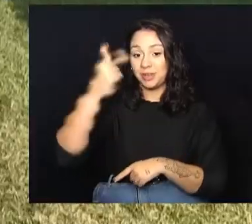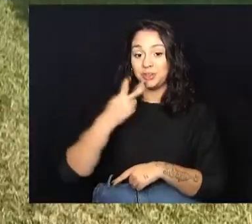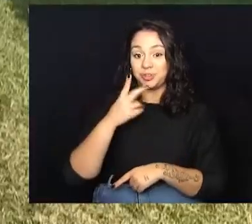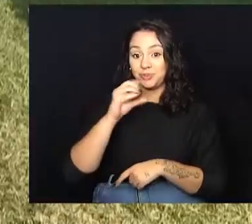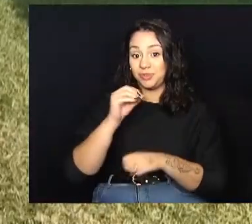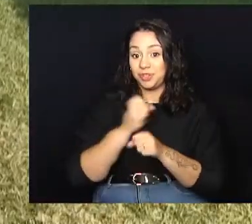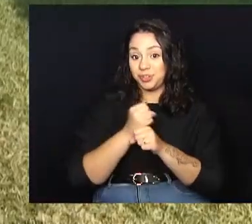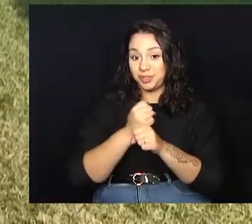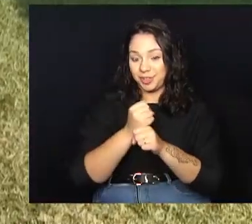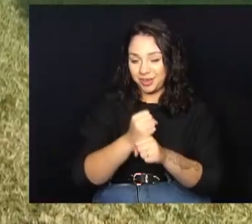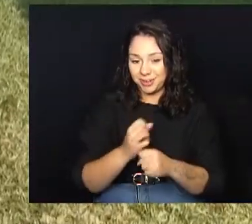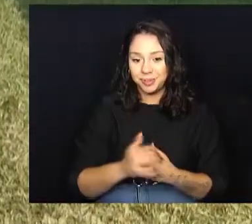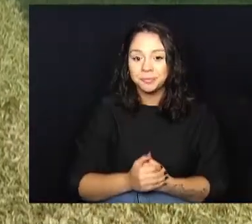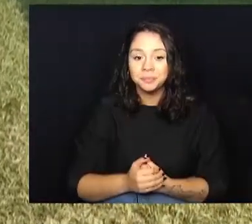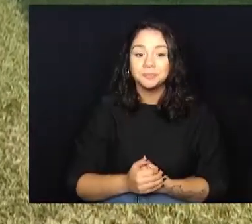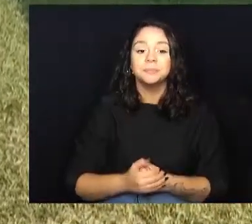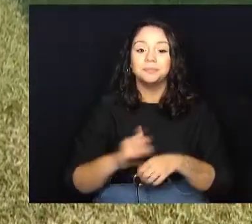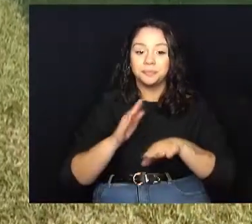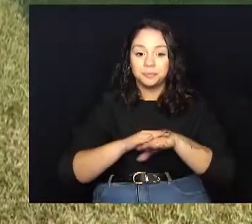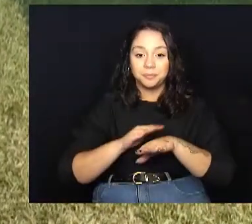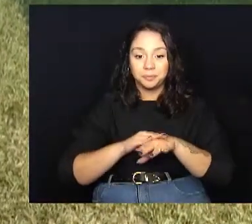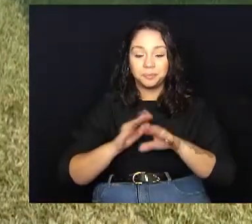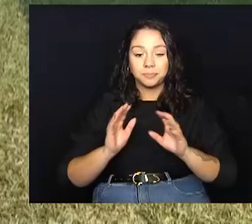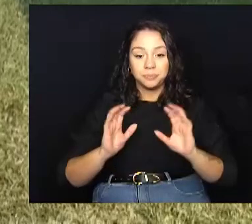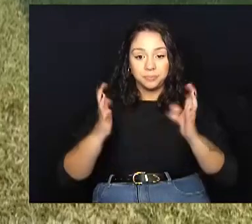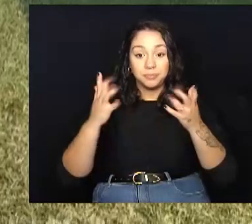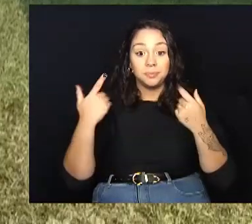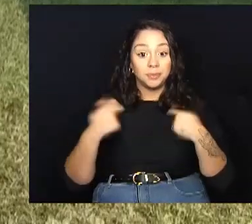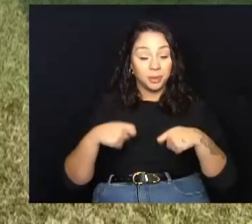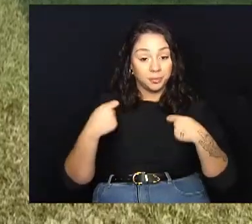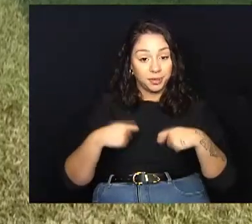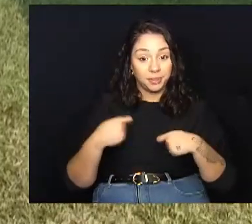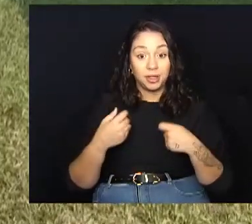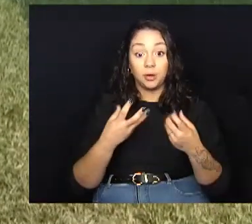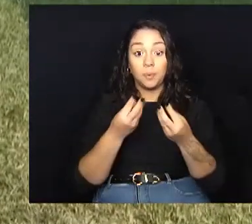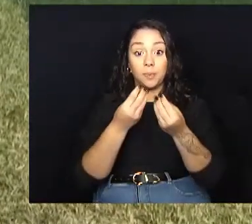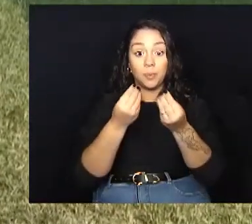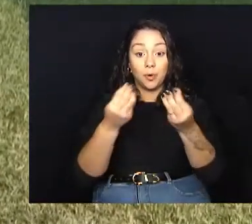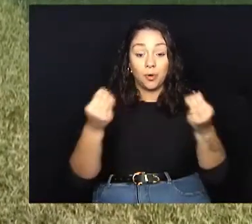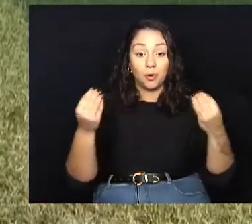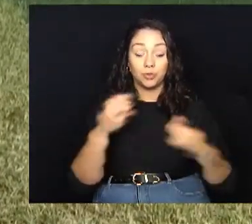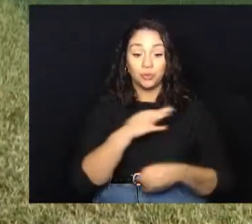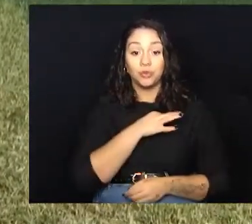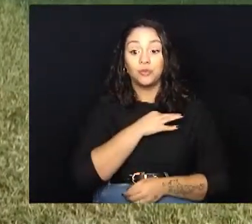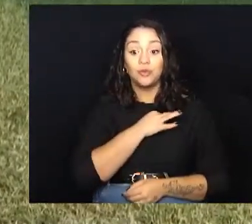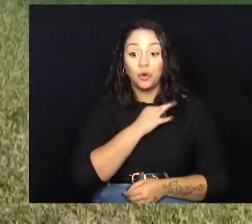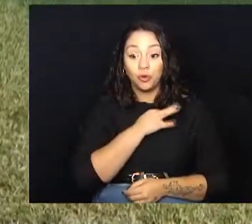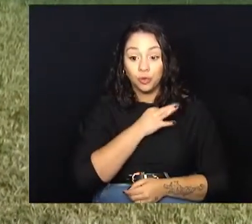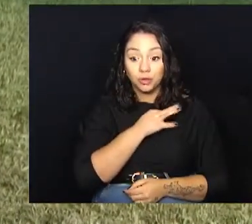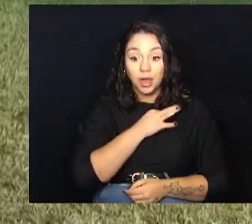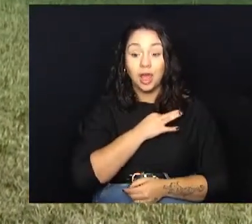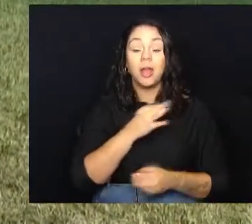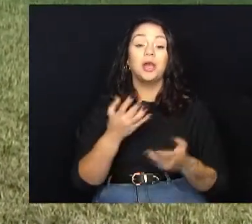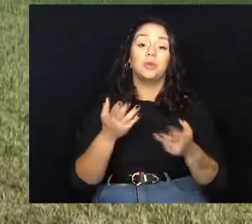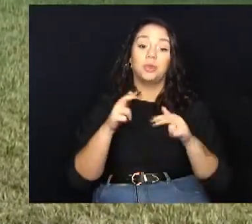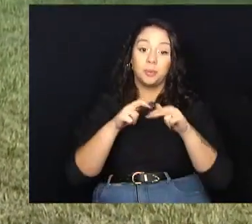já para realizar essa festa precisamos de muitos voluntários por isso fazemos O apelo a você